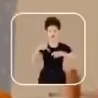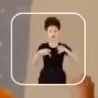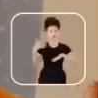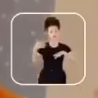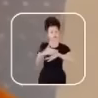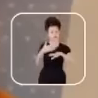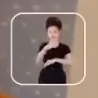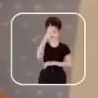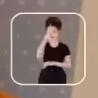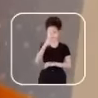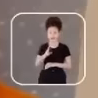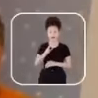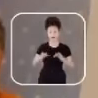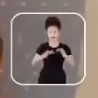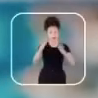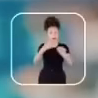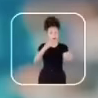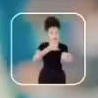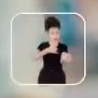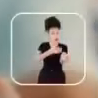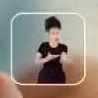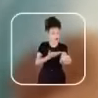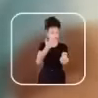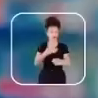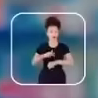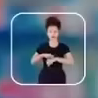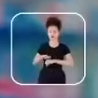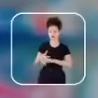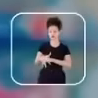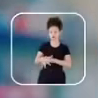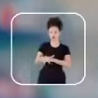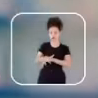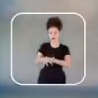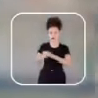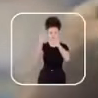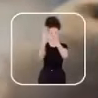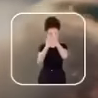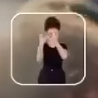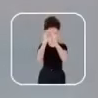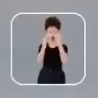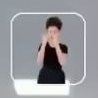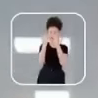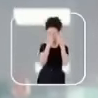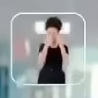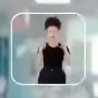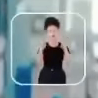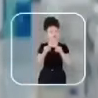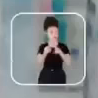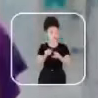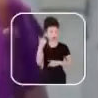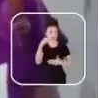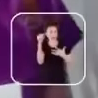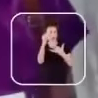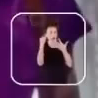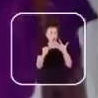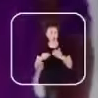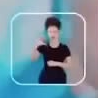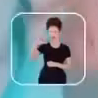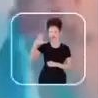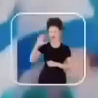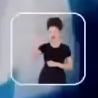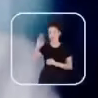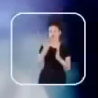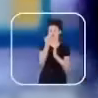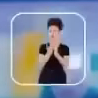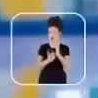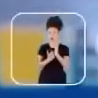machucando o Lula olha só é o que eu falo para vocês o Lula ao invés de ter um programa uma visão de governo justamente para a sociedade